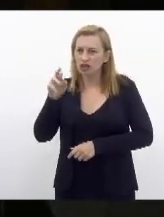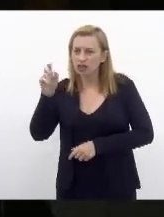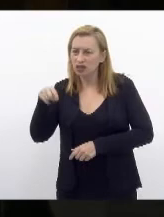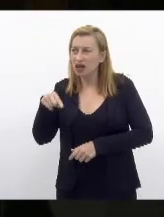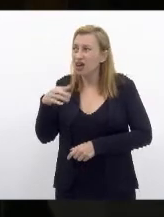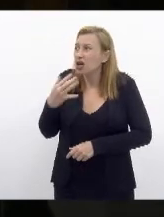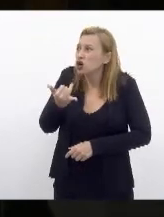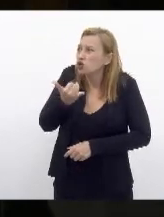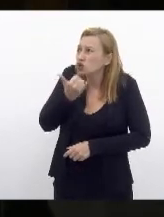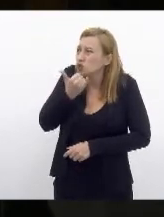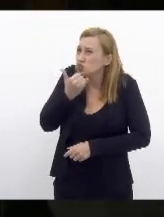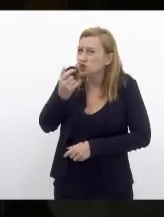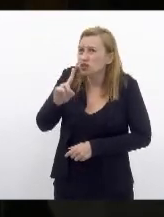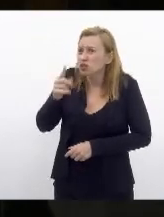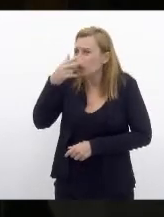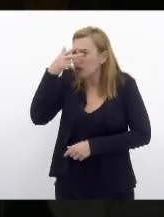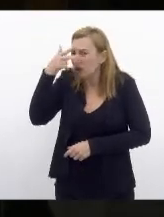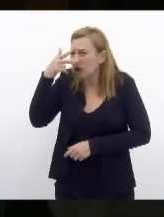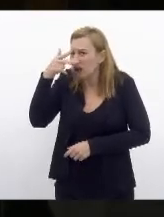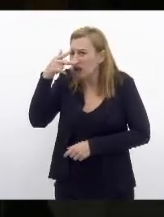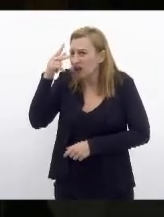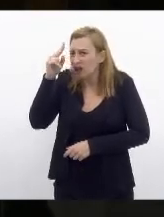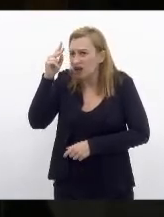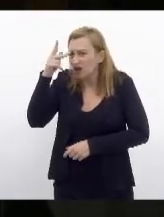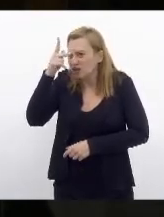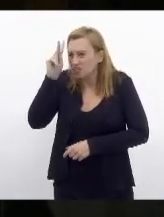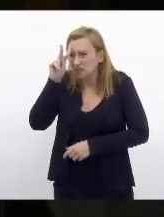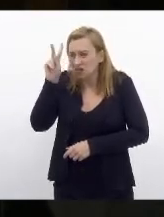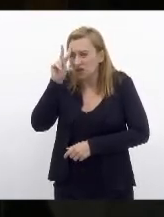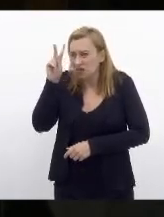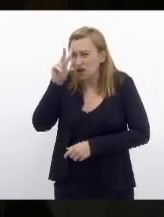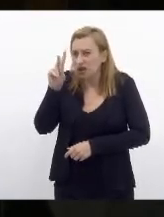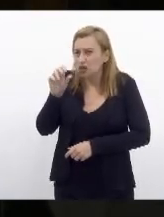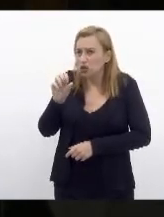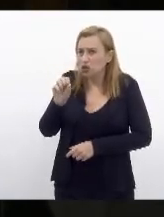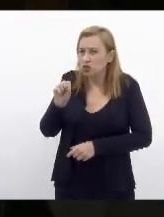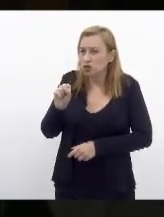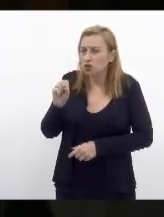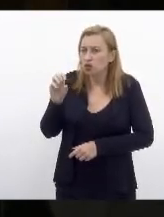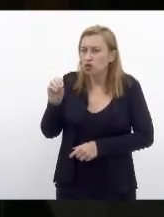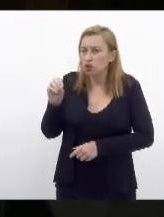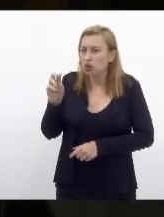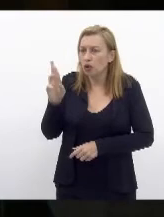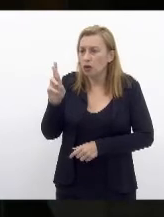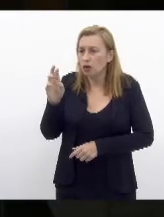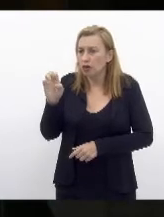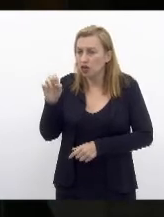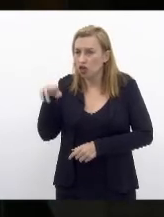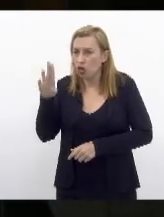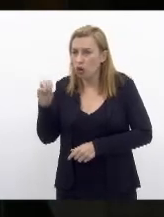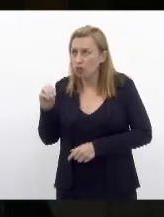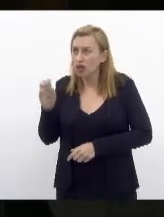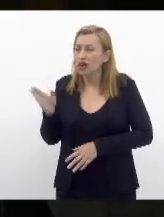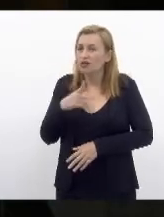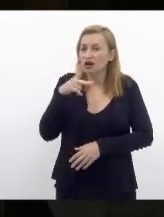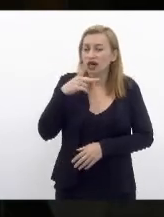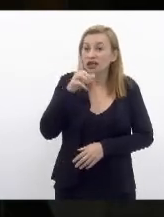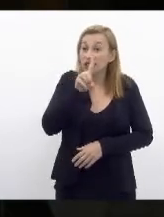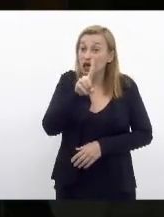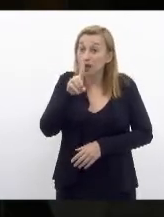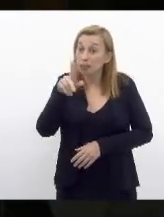recordo sobre o nome dele, junto com o Edu Valente, falando sobre a questão do DPO da Praia